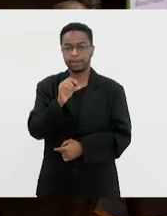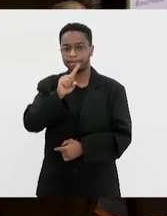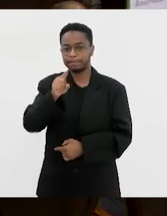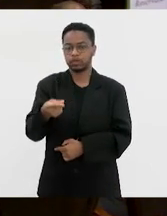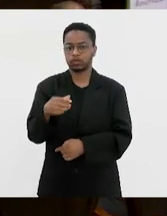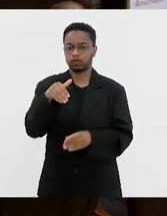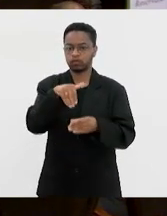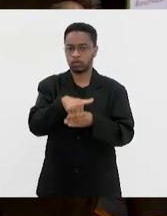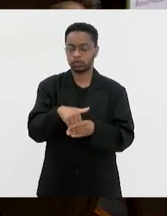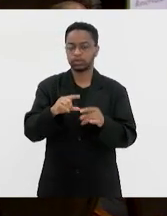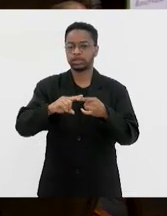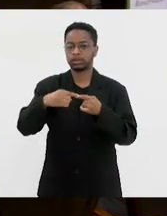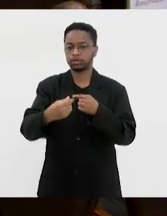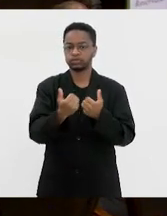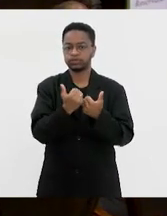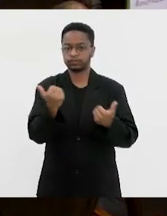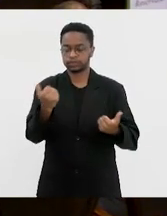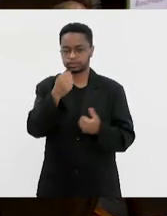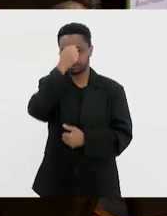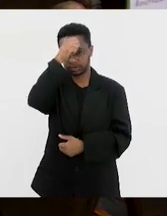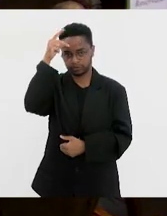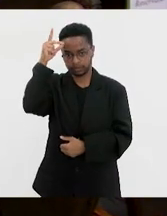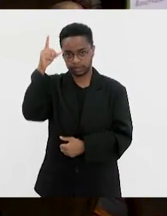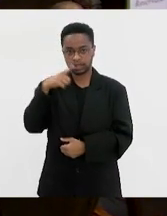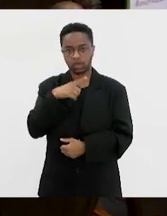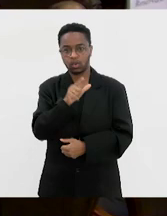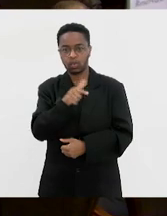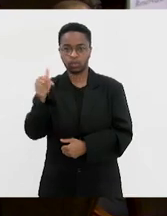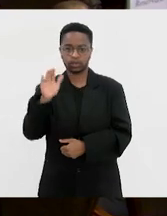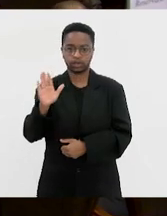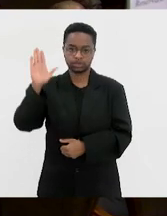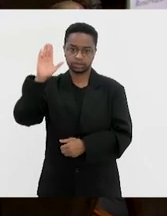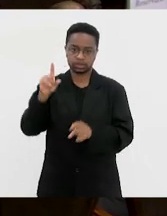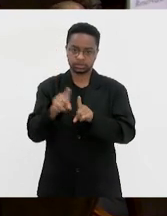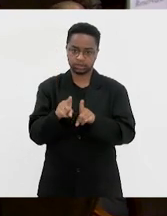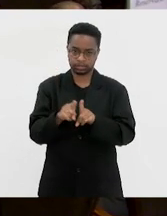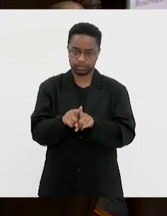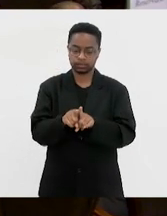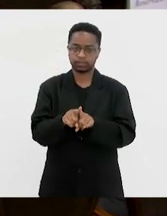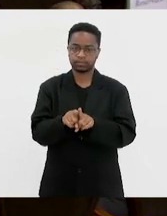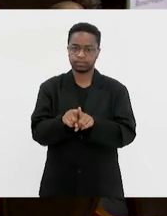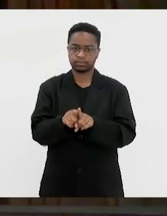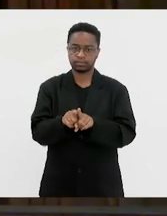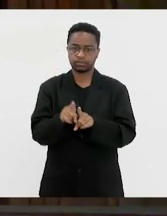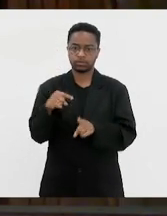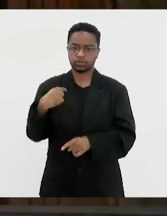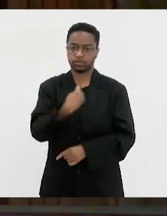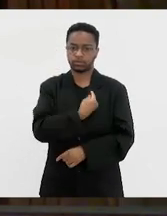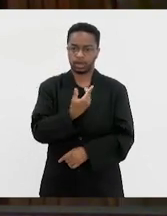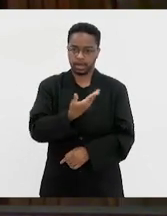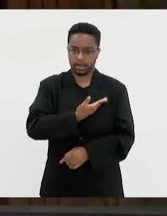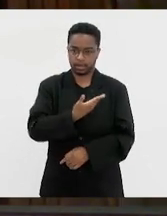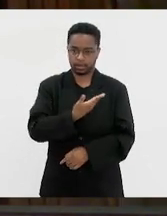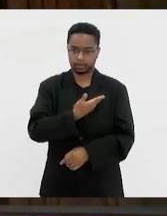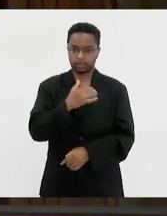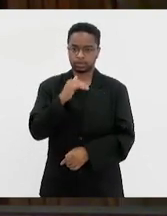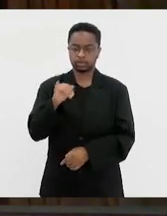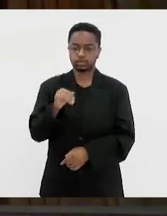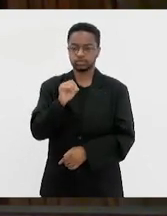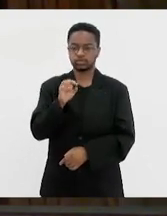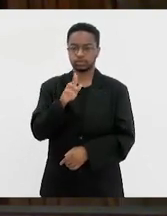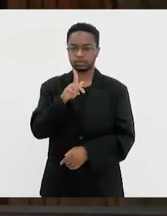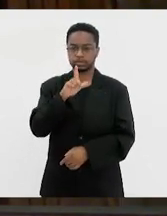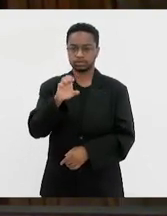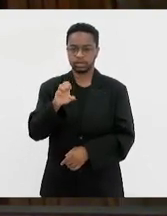depois foi vice de um outro candidato lá, vice do nosso amigo, grande amigo, Jorge Miranda, que é irmão do